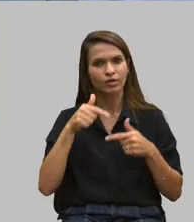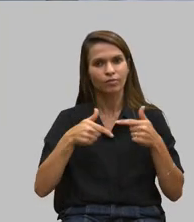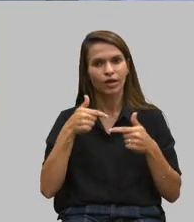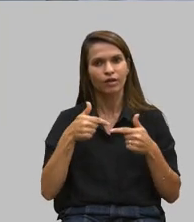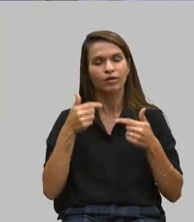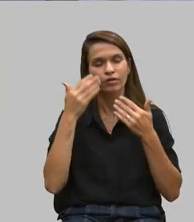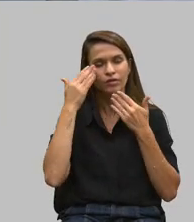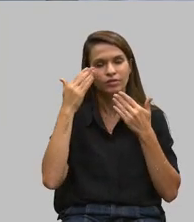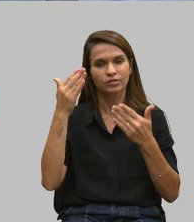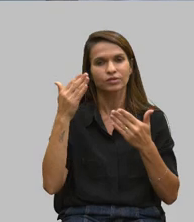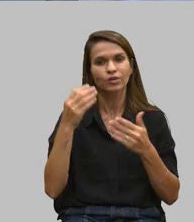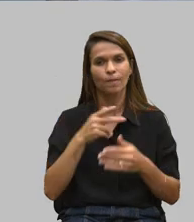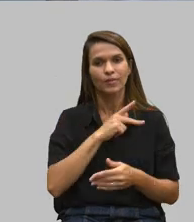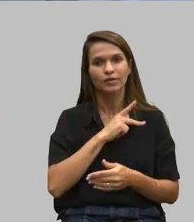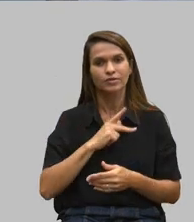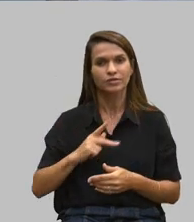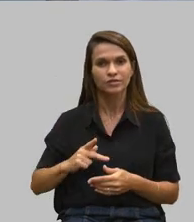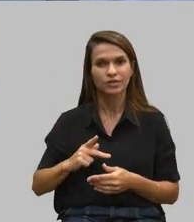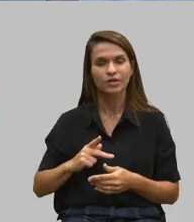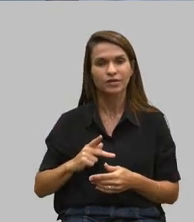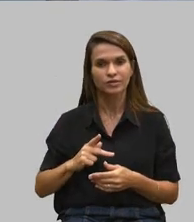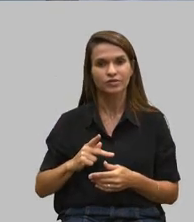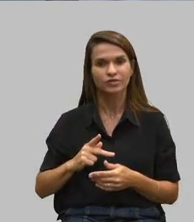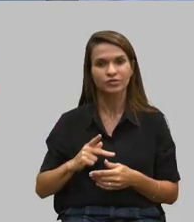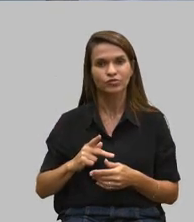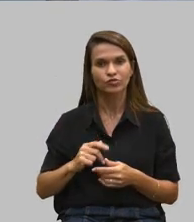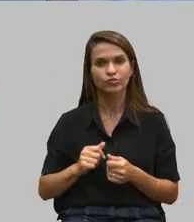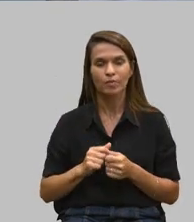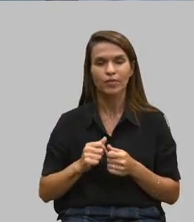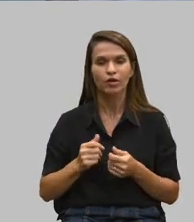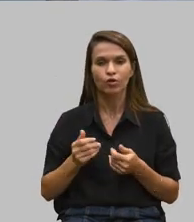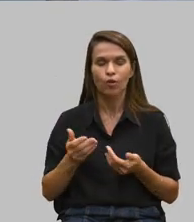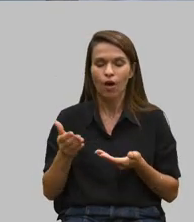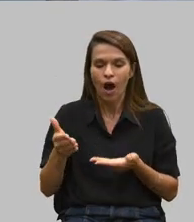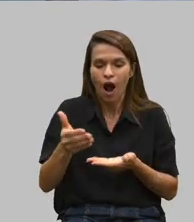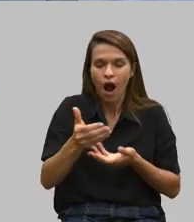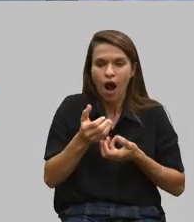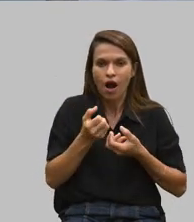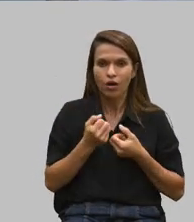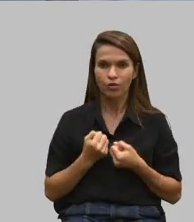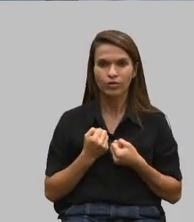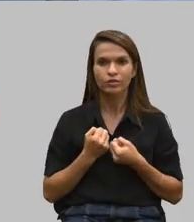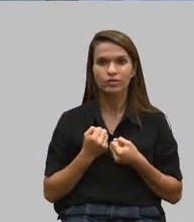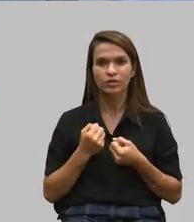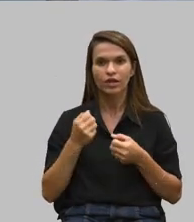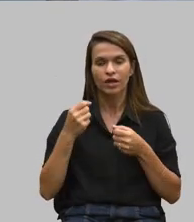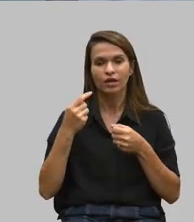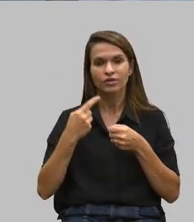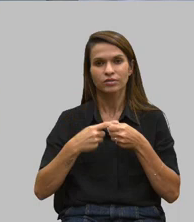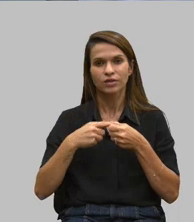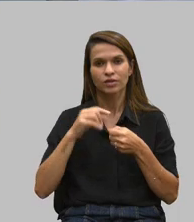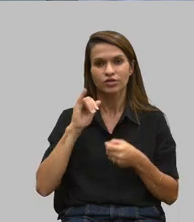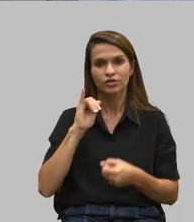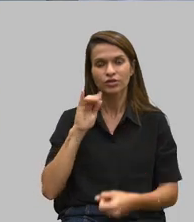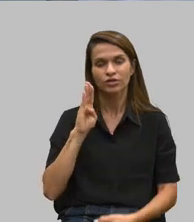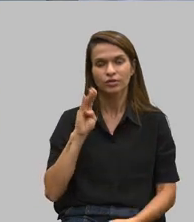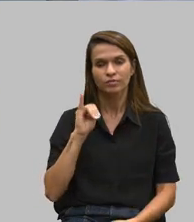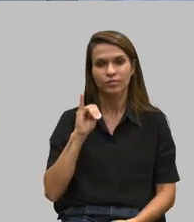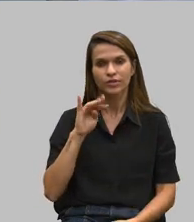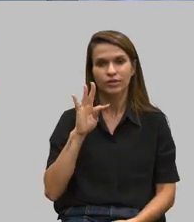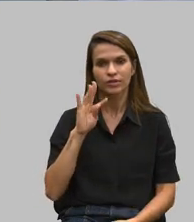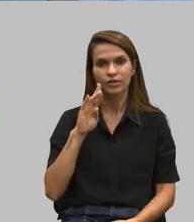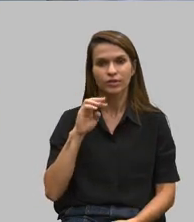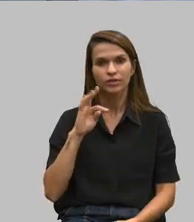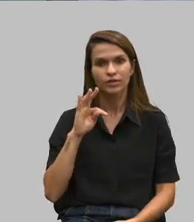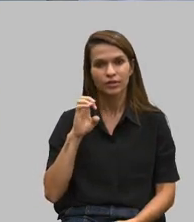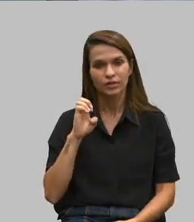ao presidente da fundação Helena tipof pela acolhida né na da nossa cidade em Birité Com certeza será muito bem-vindo muito bem-vinda a